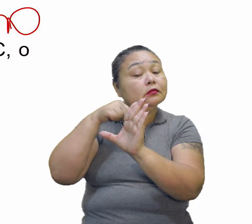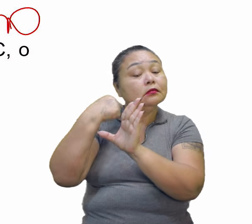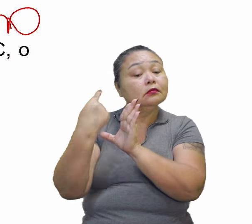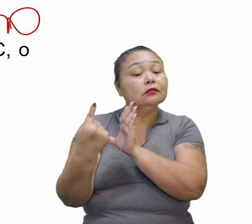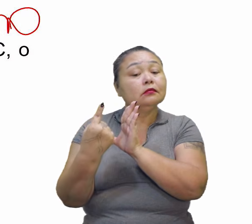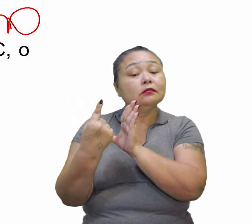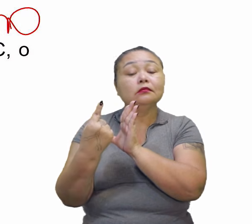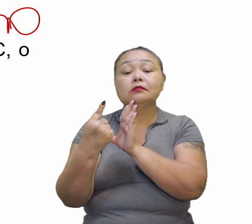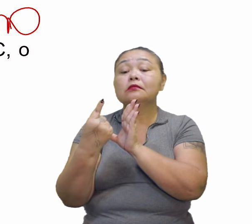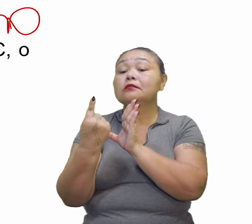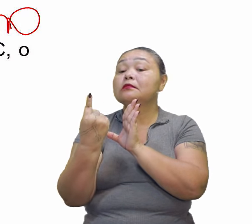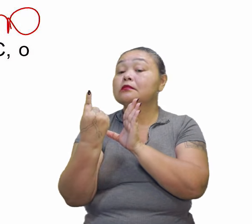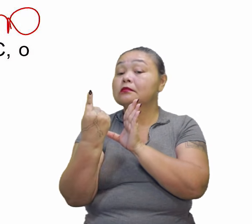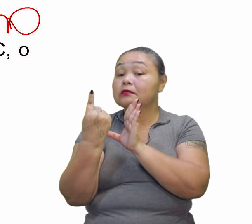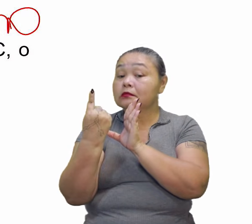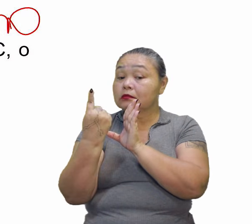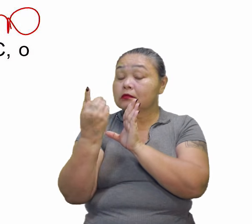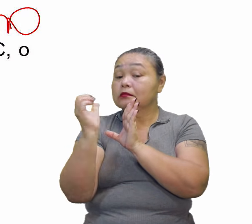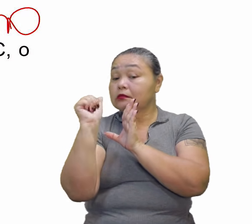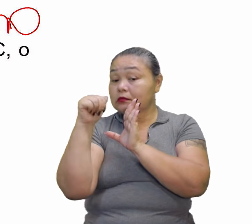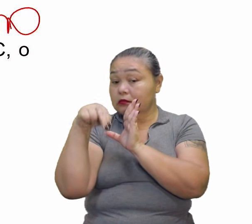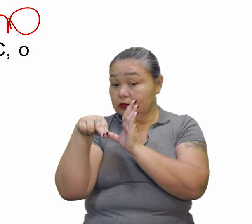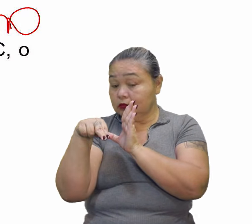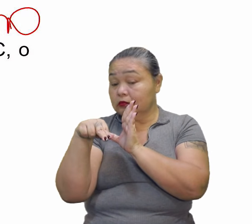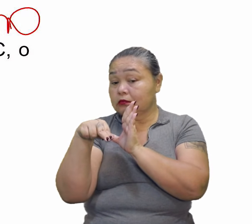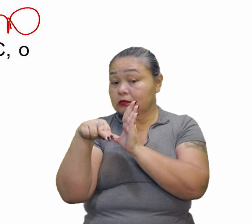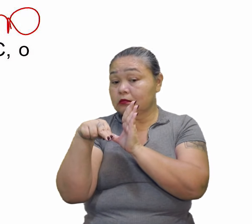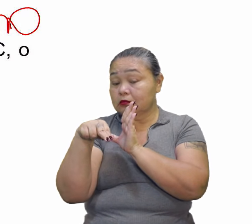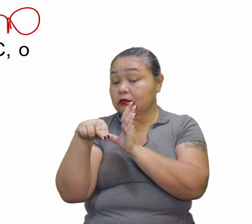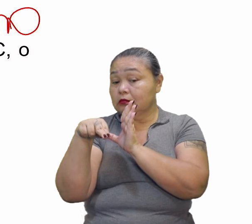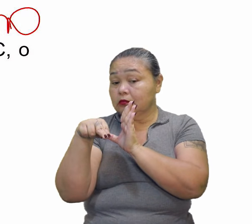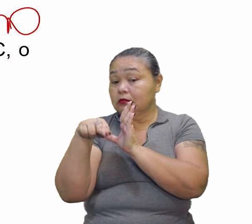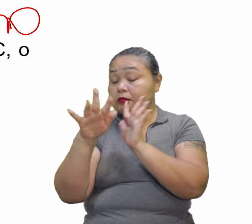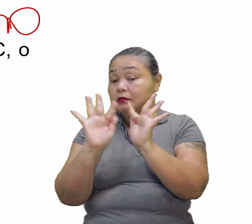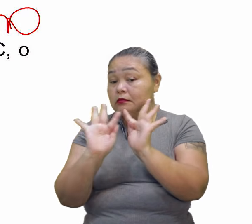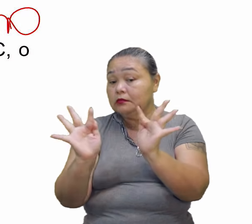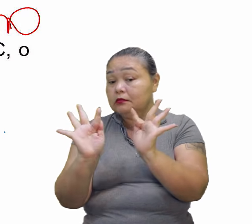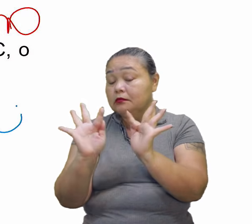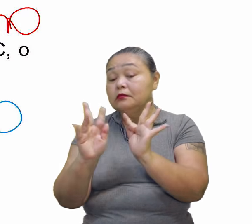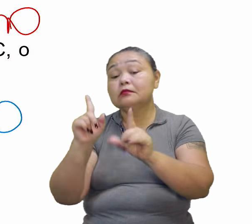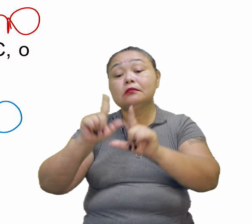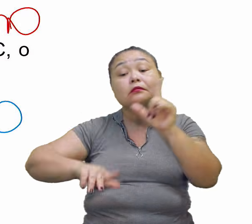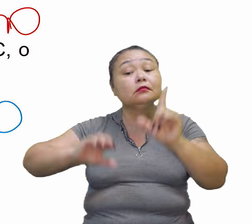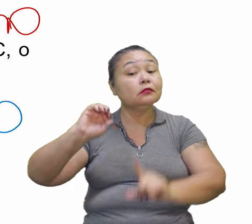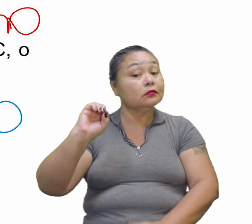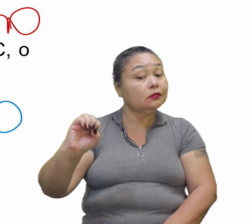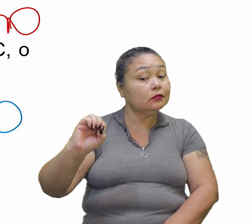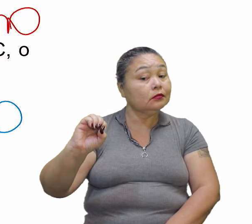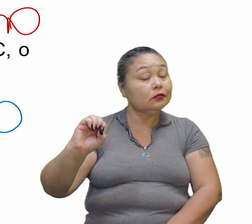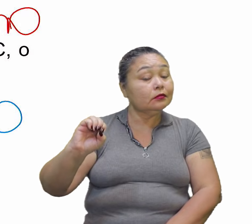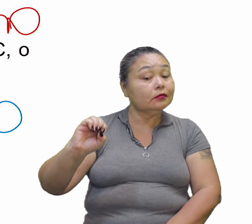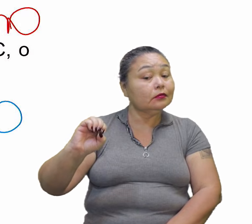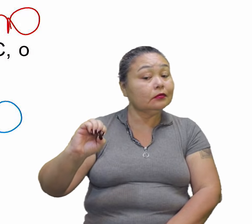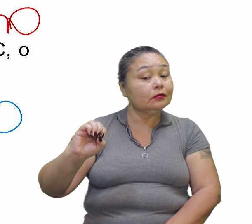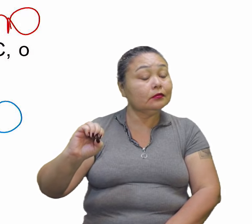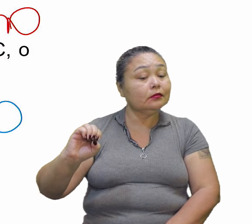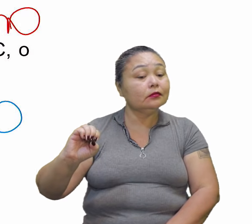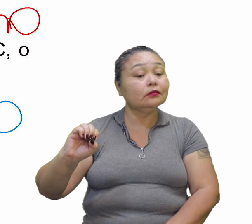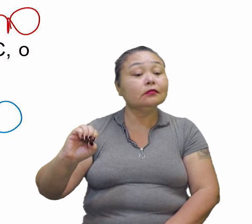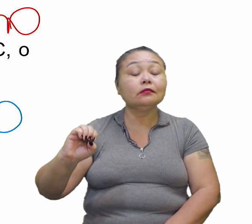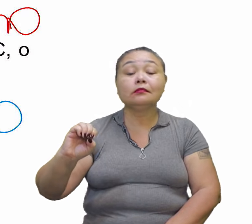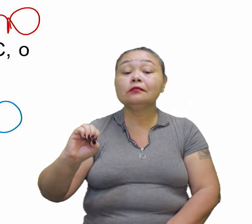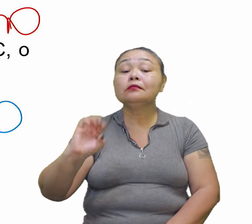Depois do prefixo vai vir o AN da ligação simples mais o O do